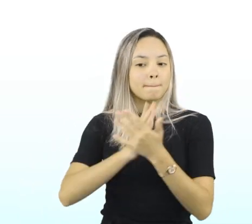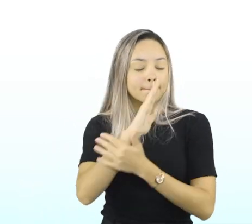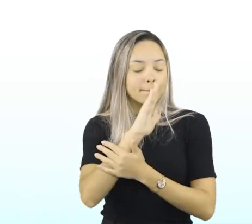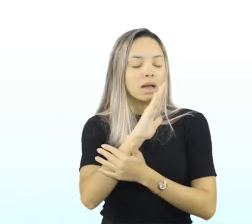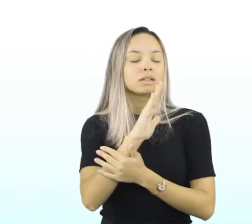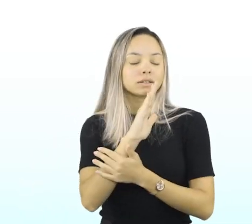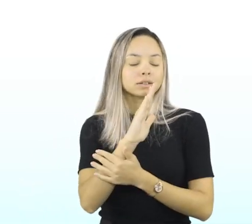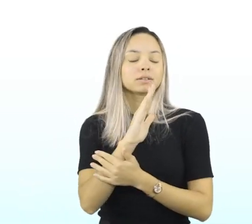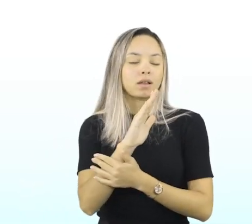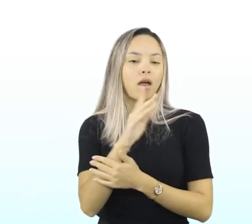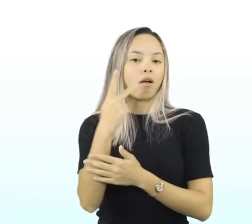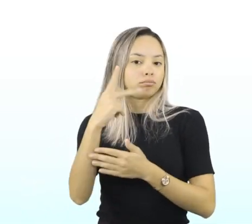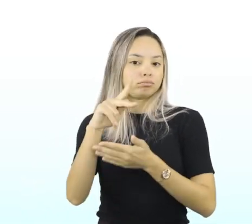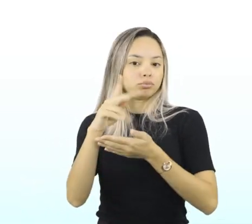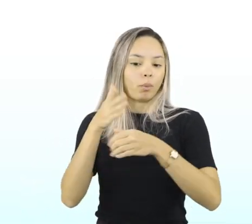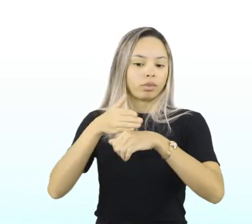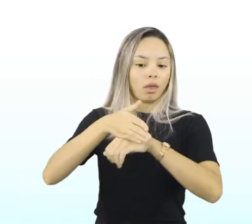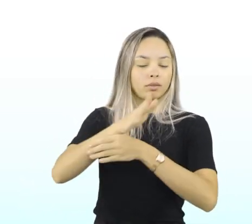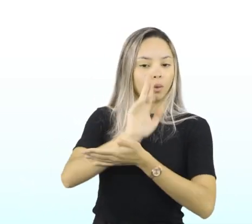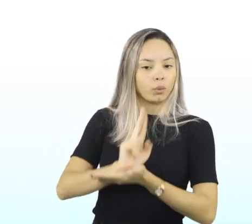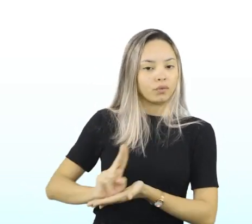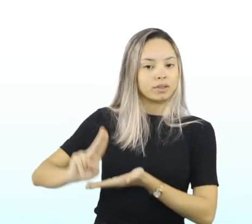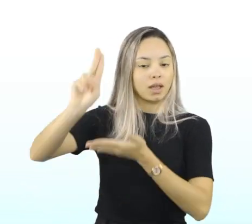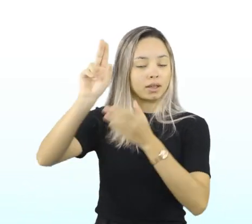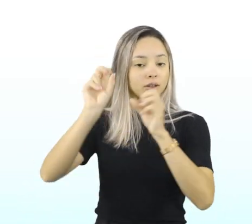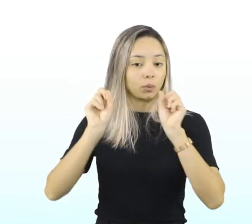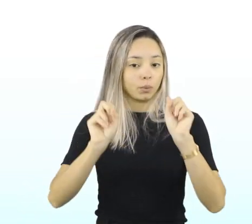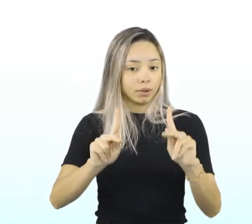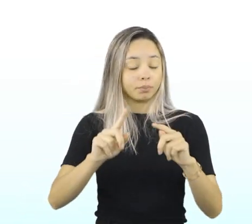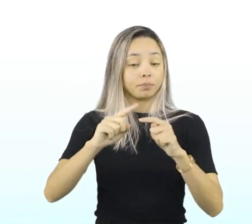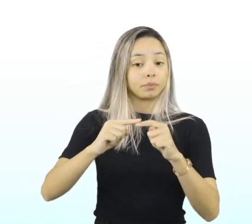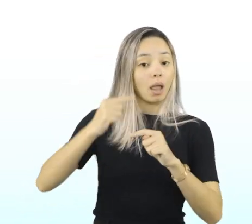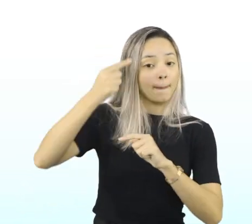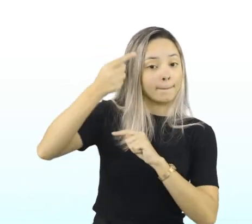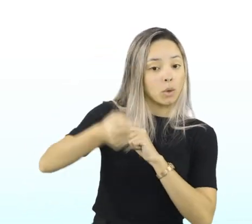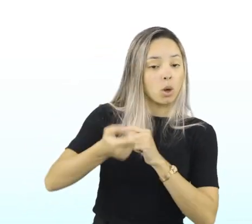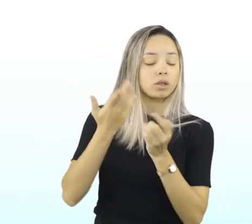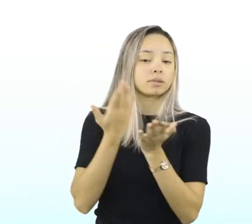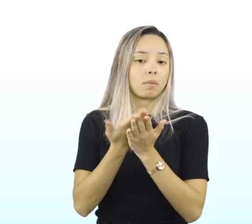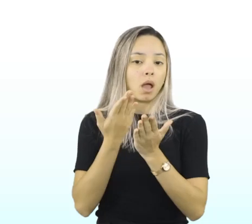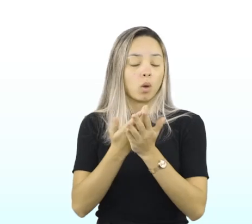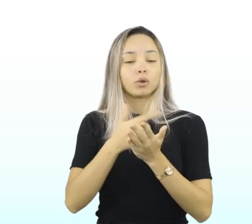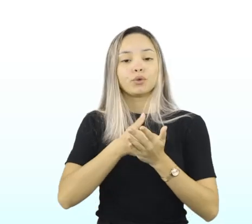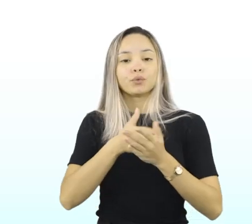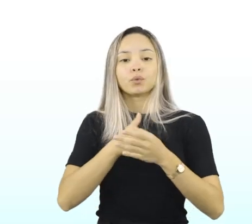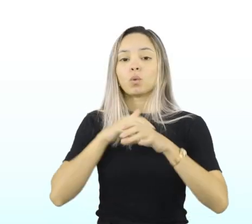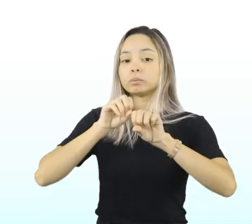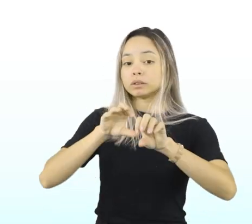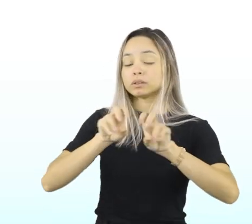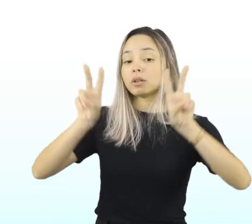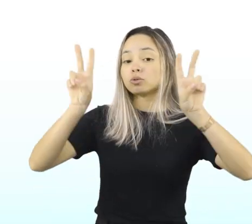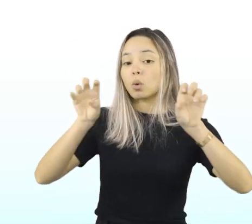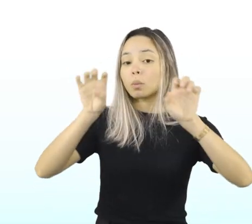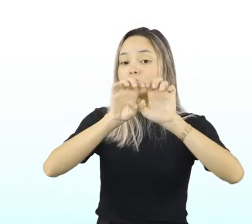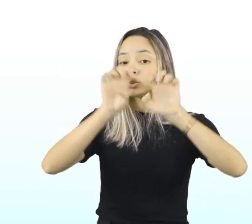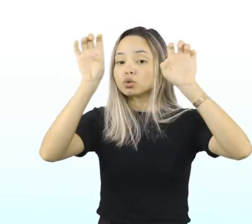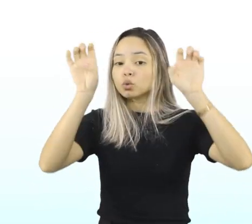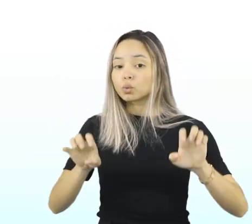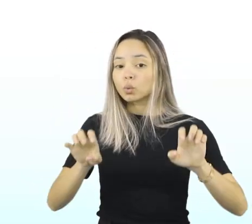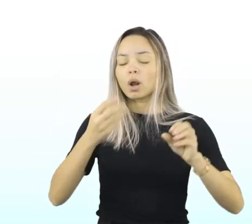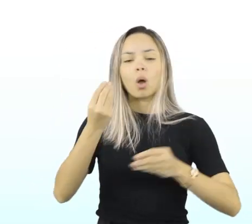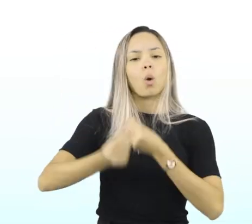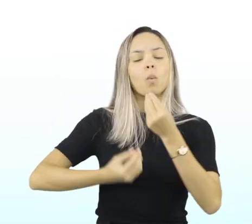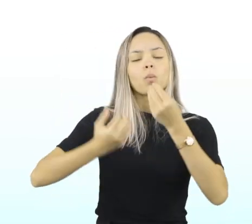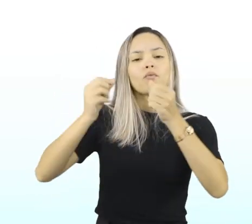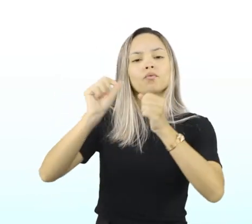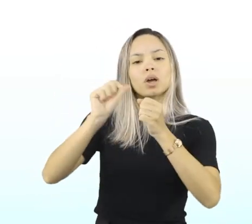para você garantir a tua entrada na universidade. Ok? Nas próximas aulas, eu vou trabalhar a parte de estrutura,